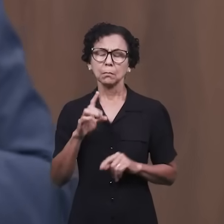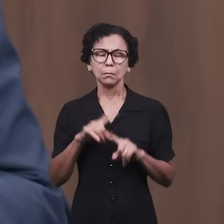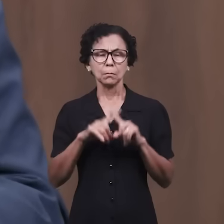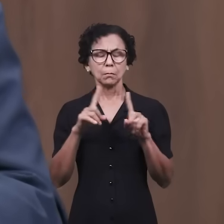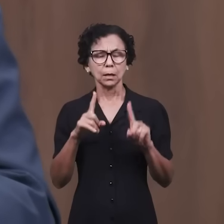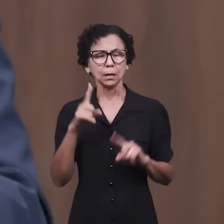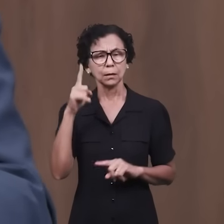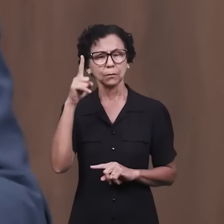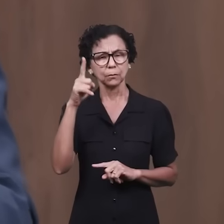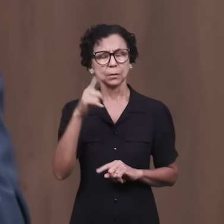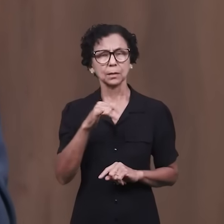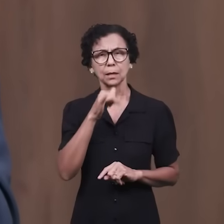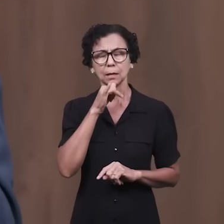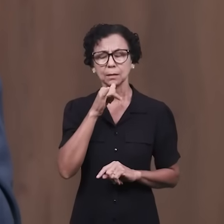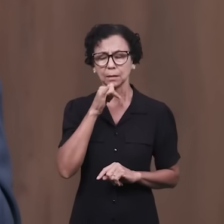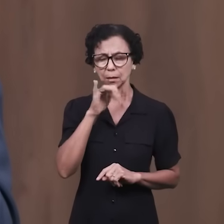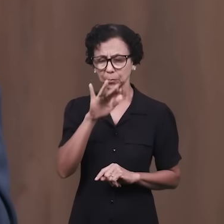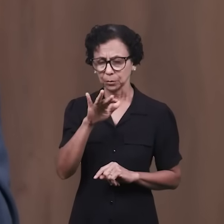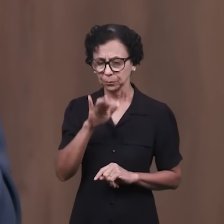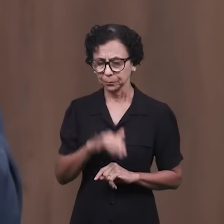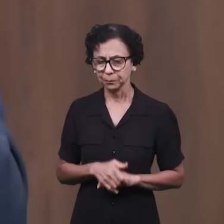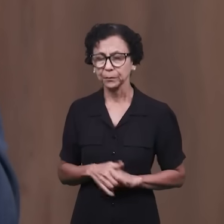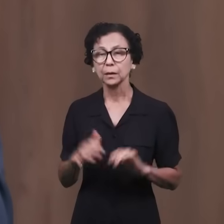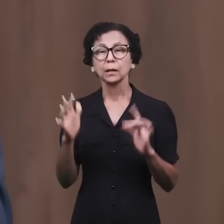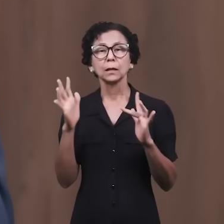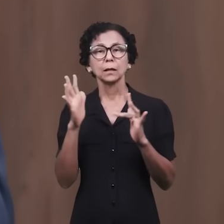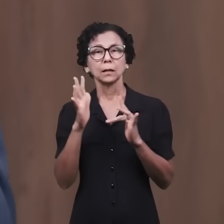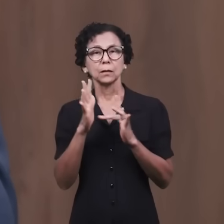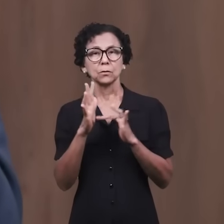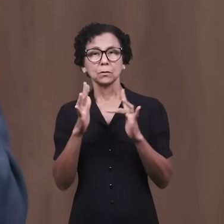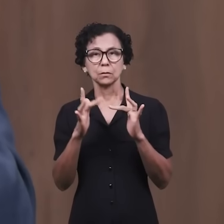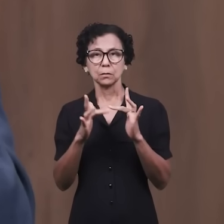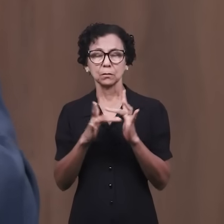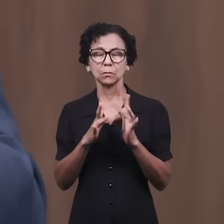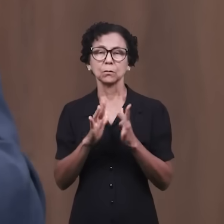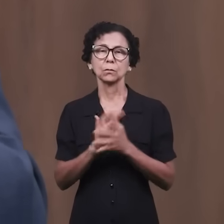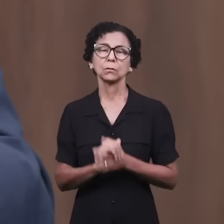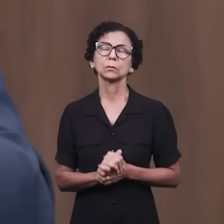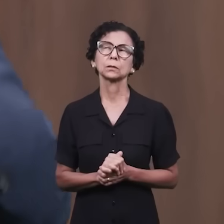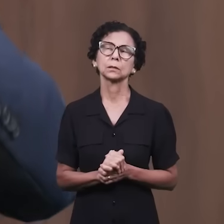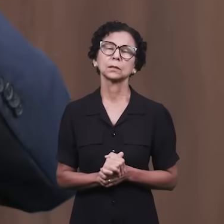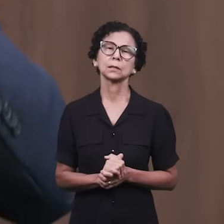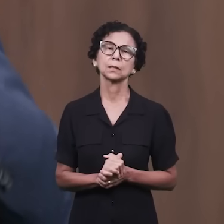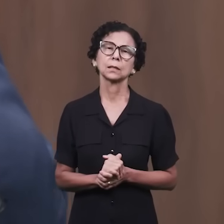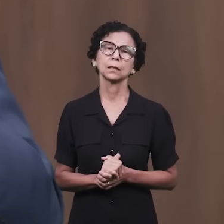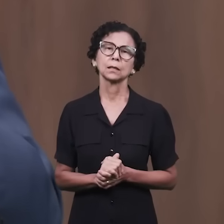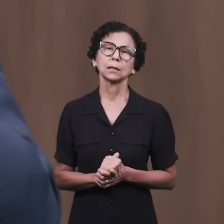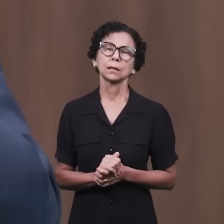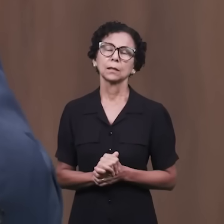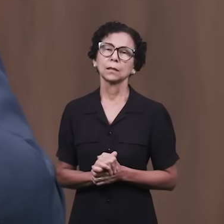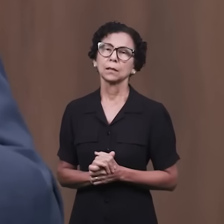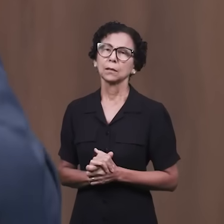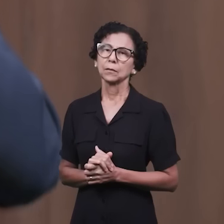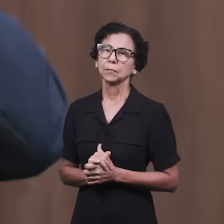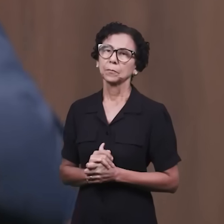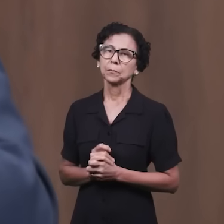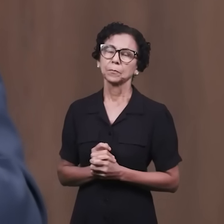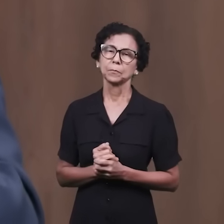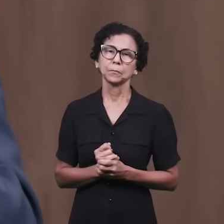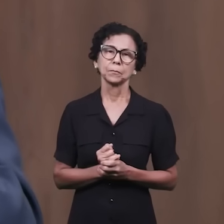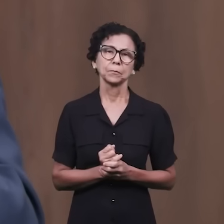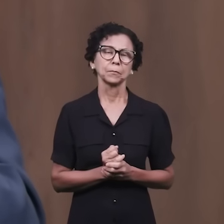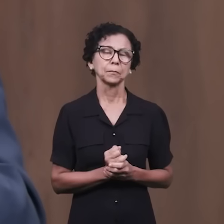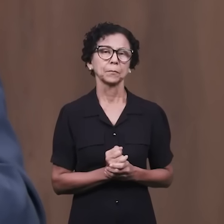exemplo. Jesus, quando abre a palavra lá, né, o Espírito do Senhor Jeová está sobre mim, e ele diz assim,